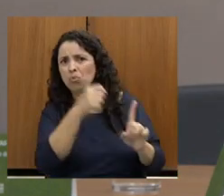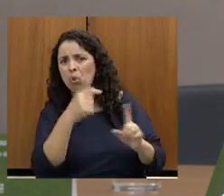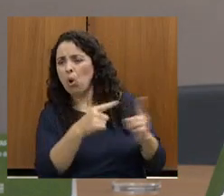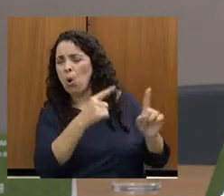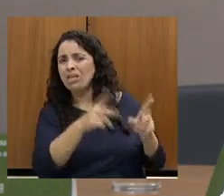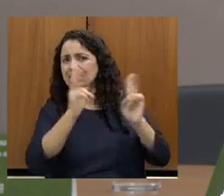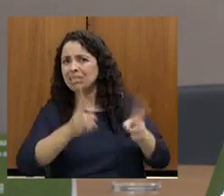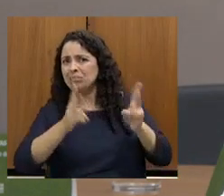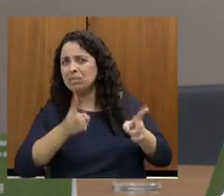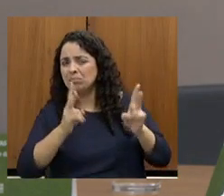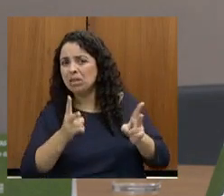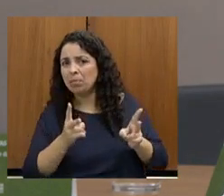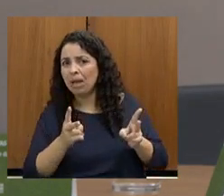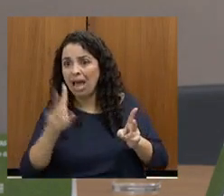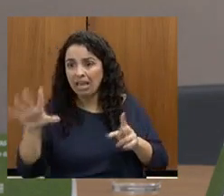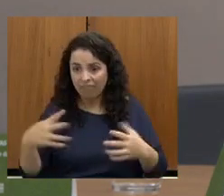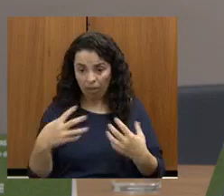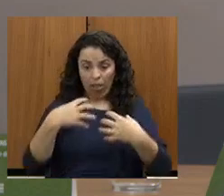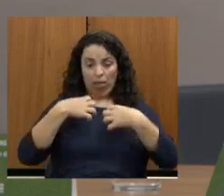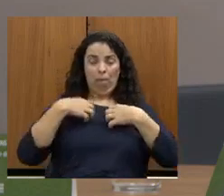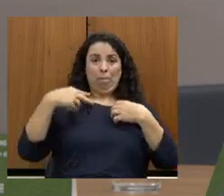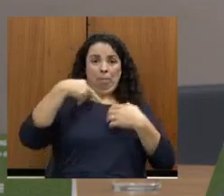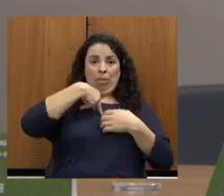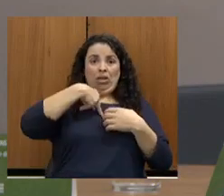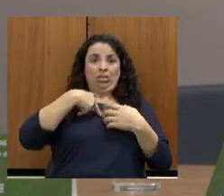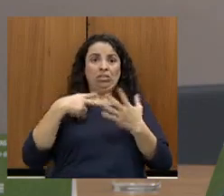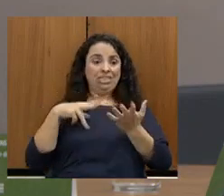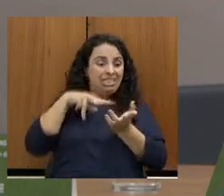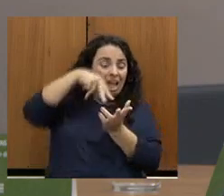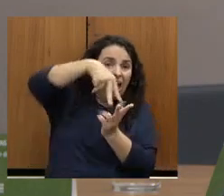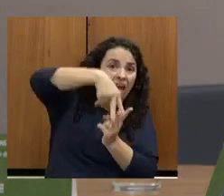para jogar no chão e um para manter ele no chão de costas e mobilizá-lo.